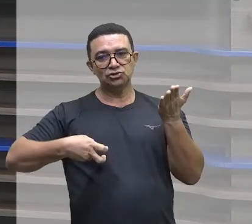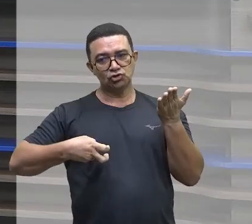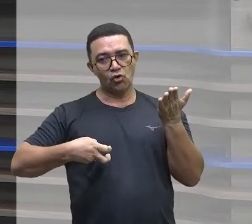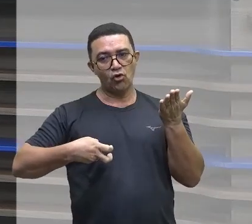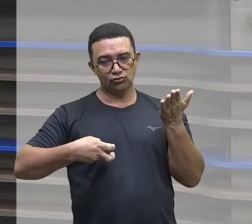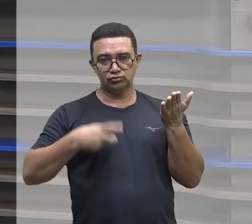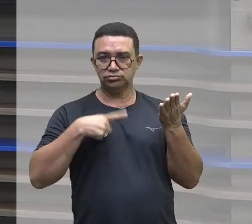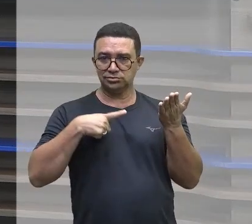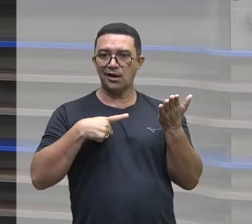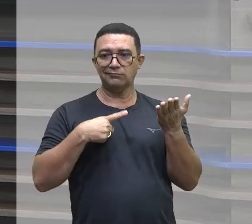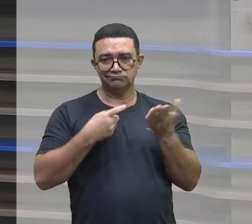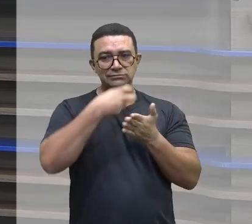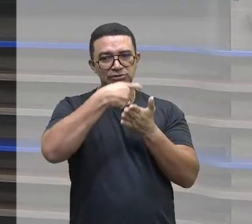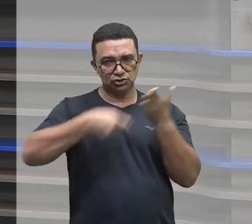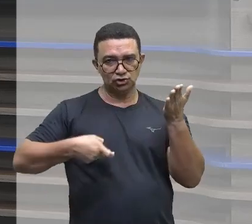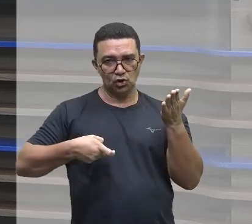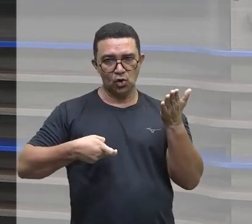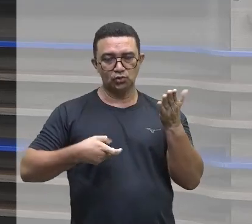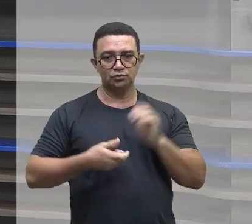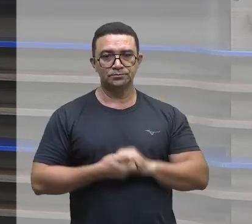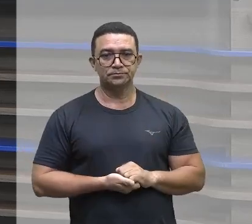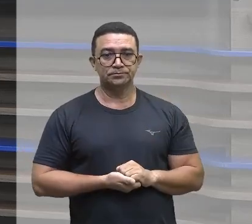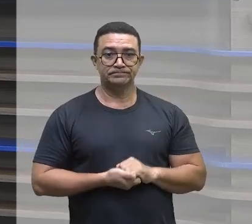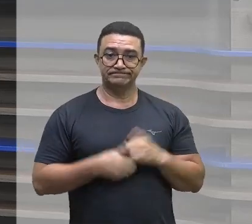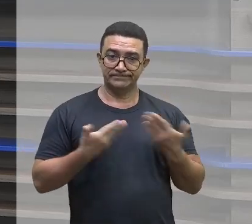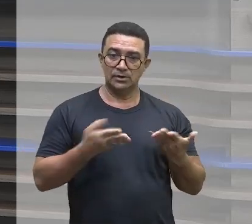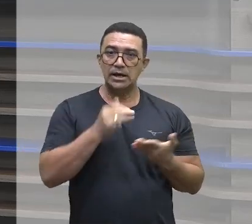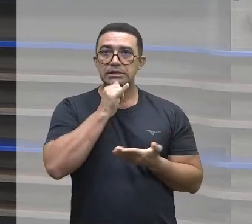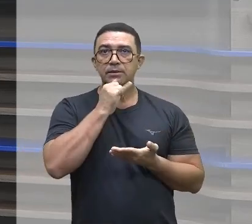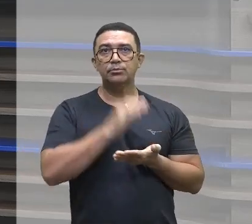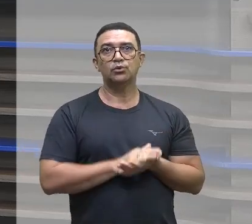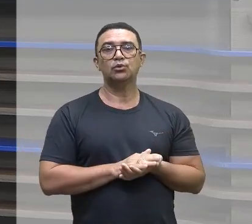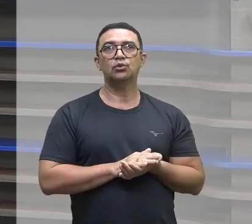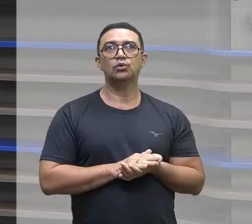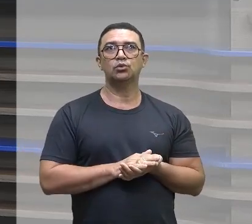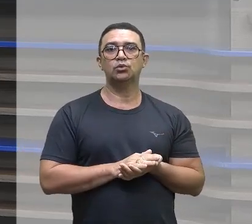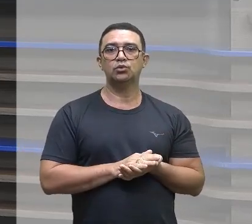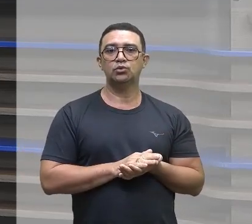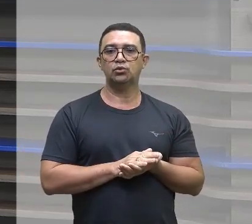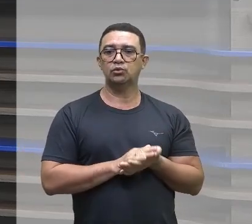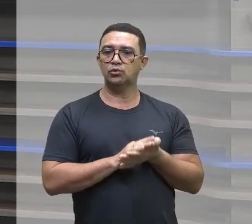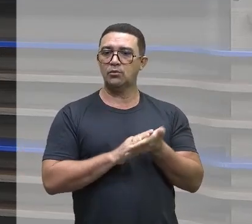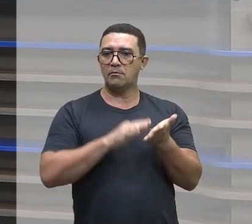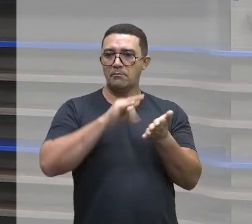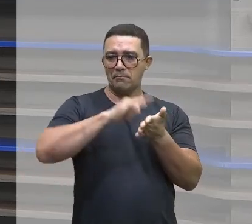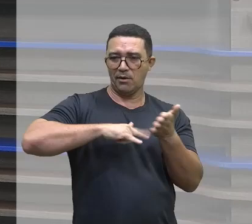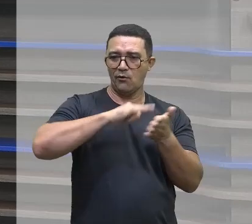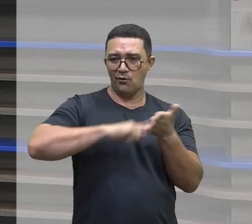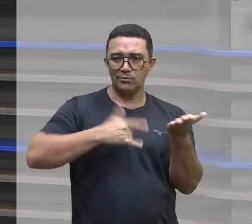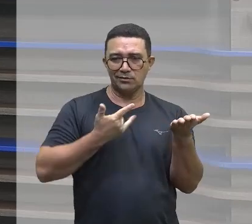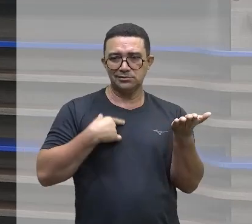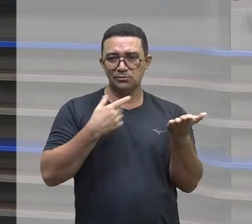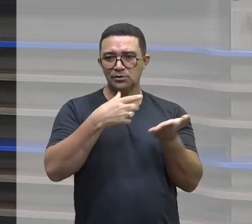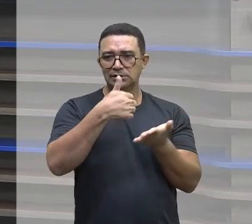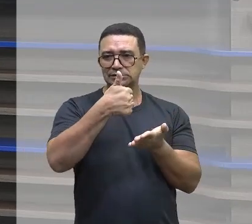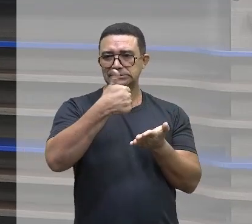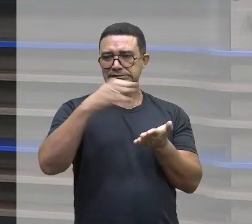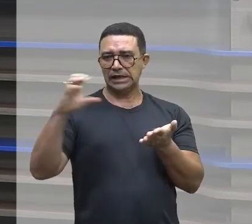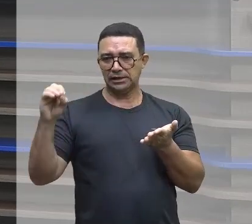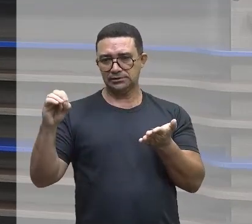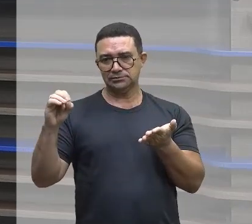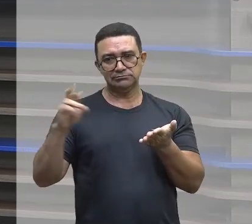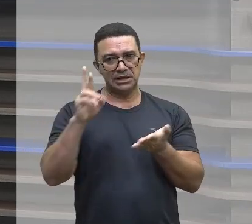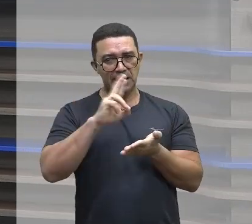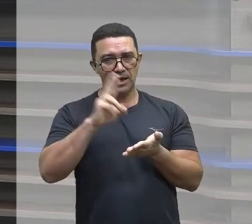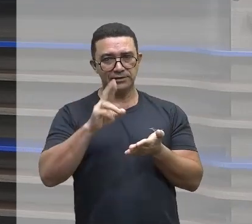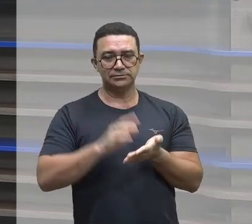ele pode te dar algum desconto. Por exemplo, a sua conta lá de uma compra deu R$100, mas aí